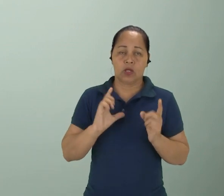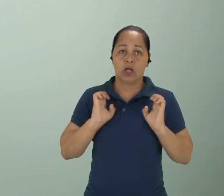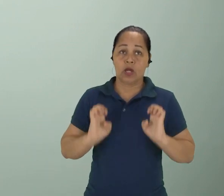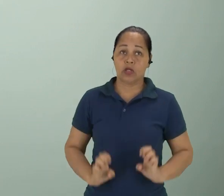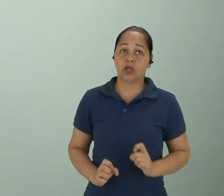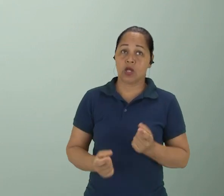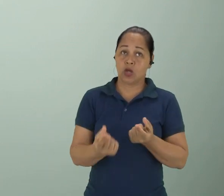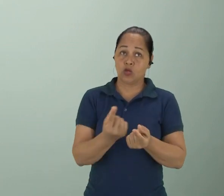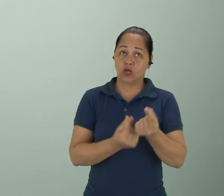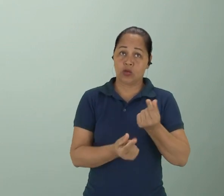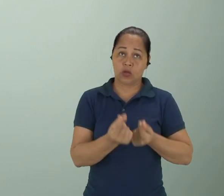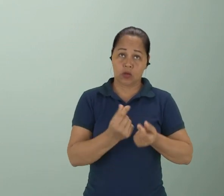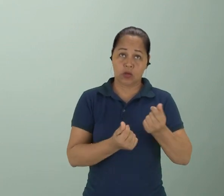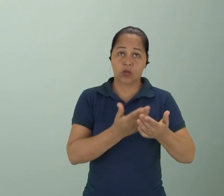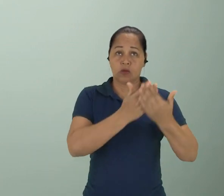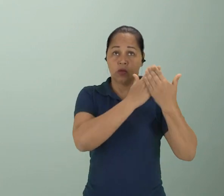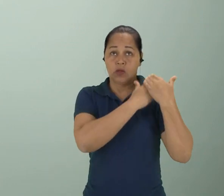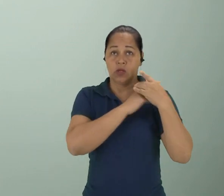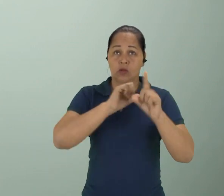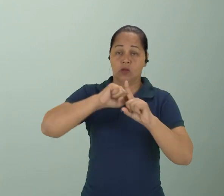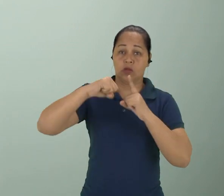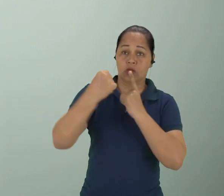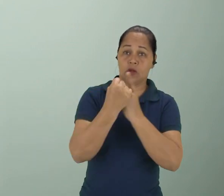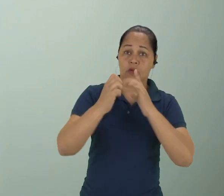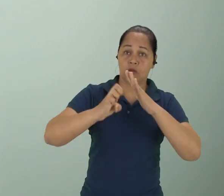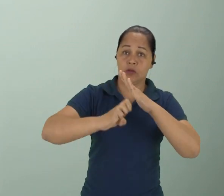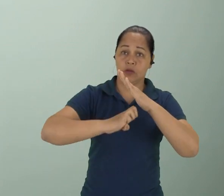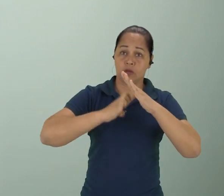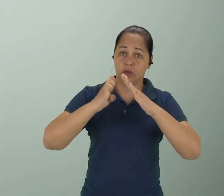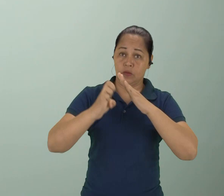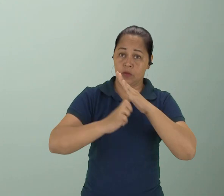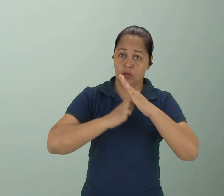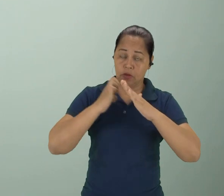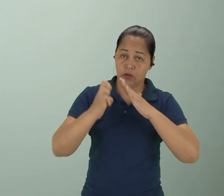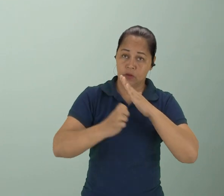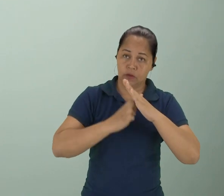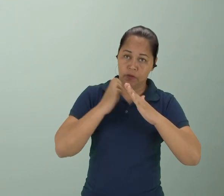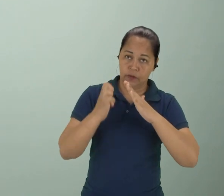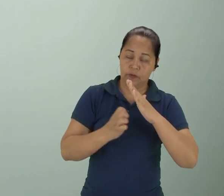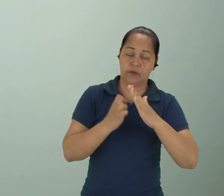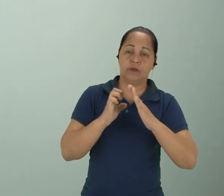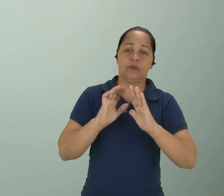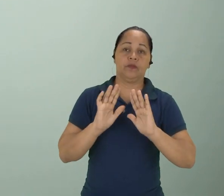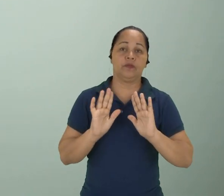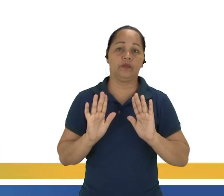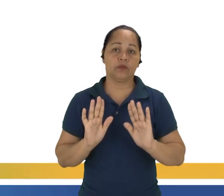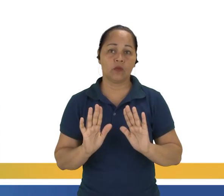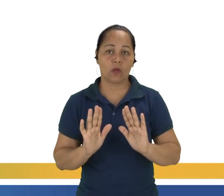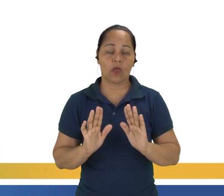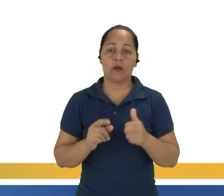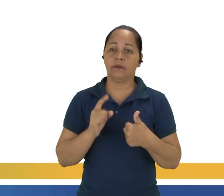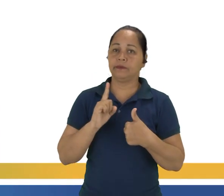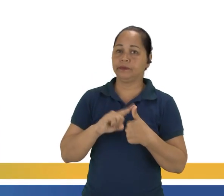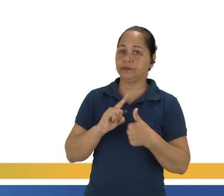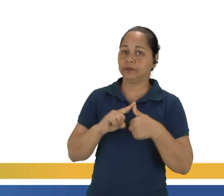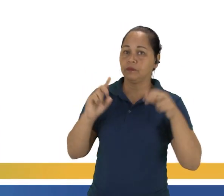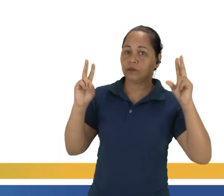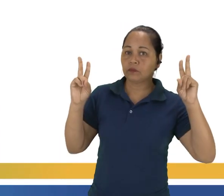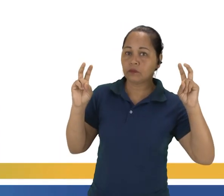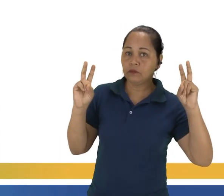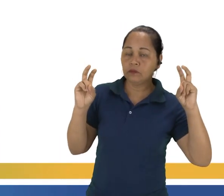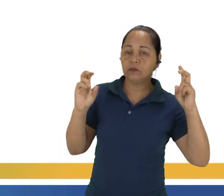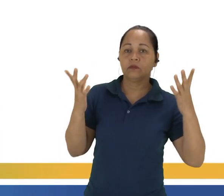sempre os dois lados para que você estudante construa o seu próprio ponto de vista então vamos começar o nosso primeiro tema